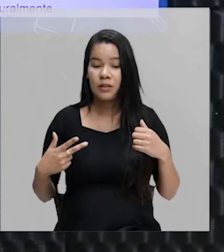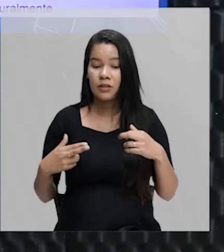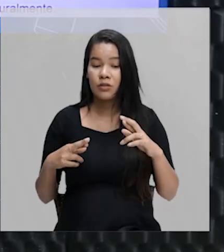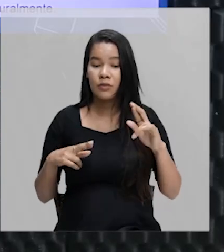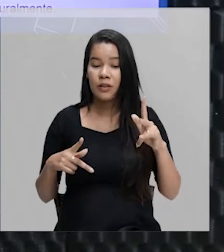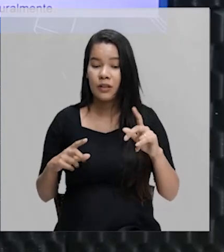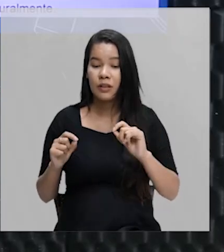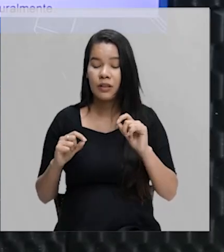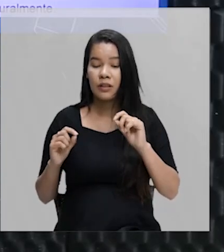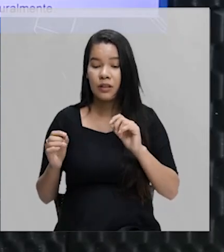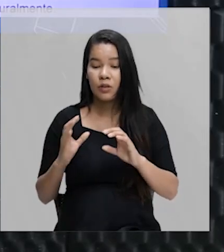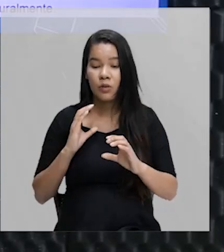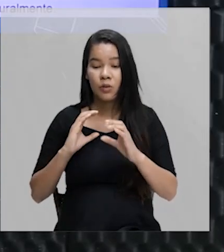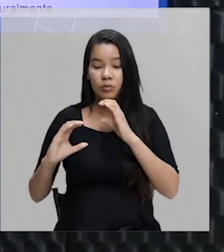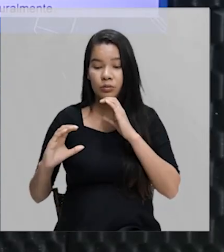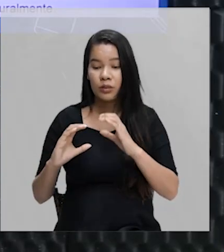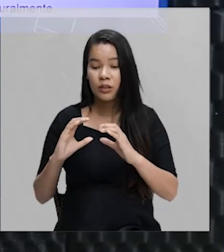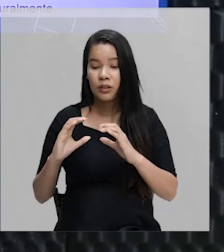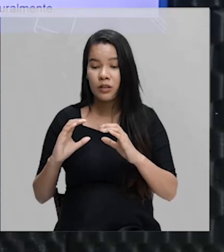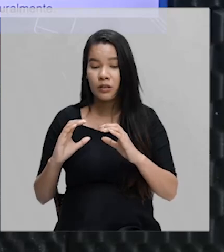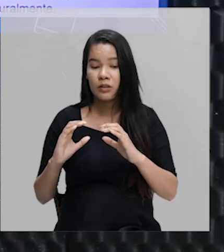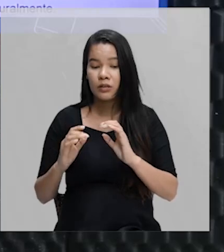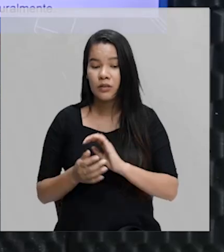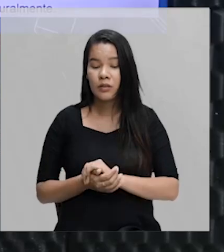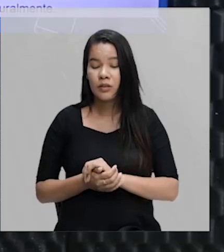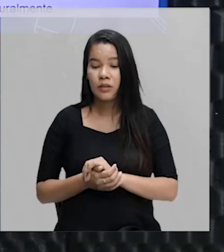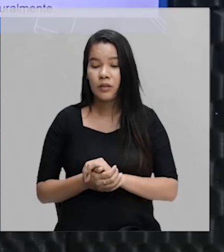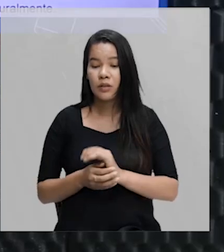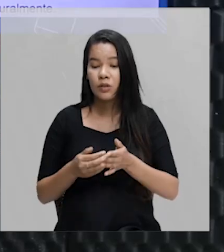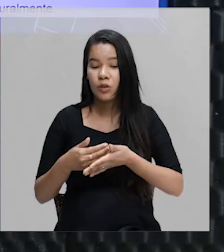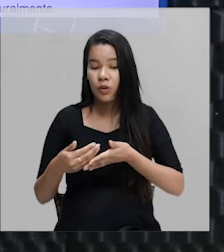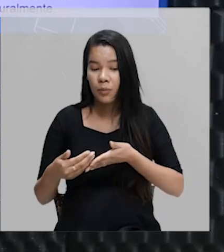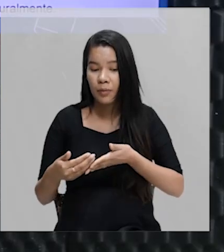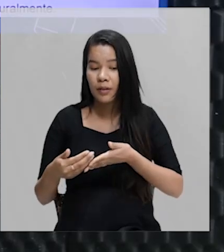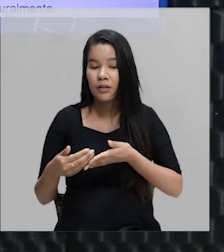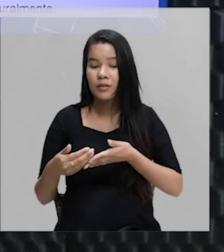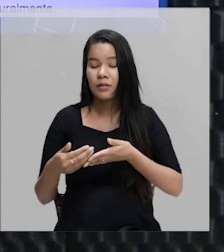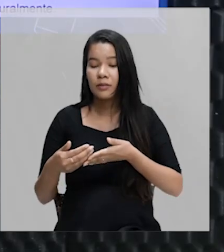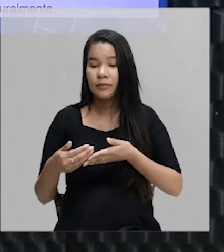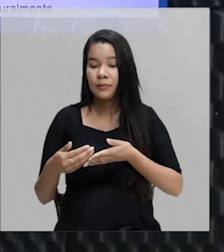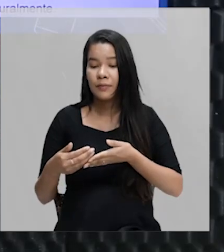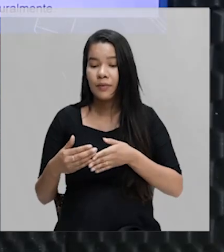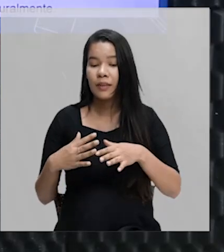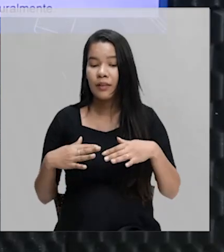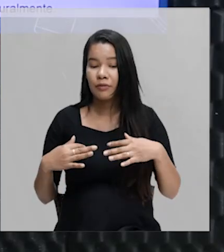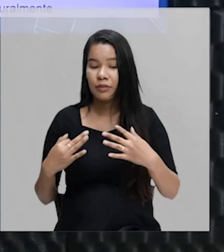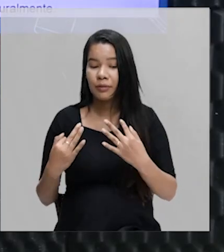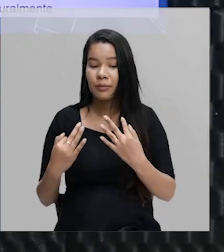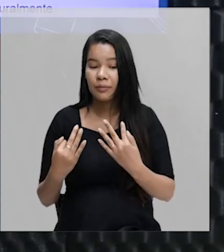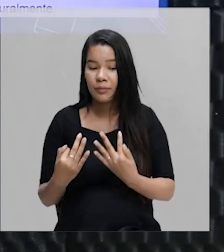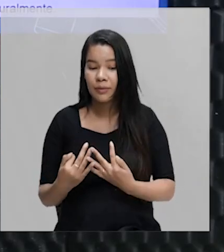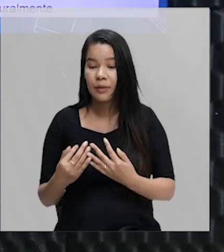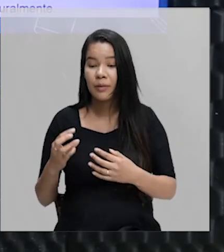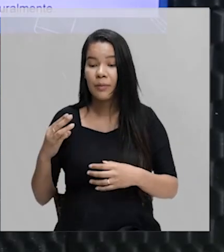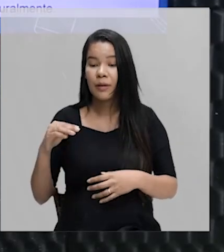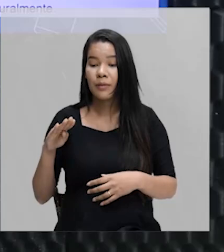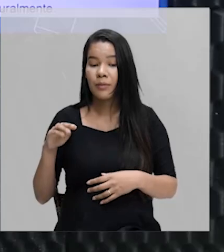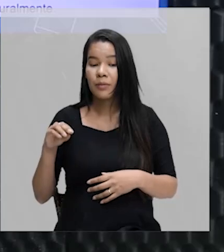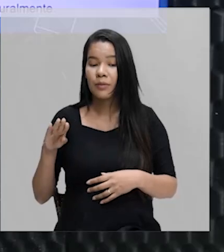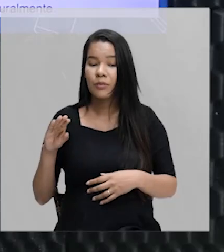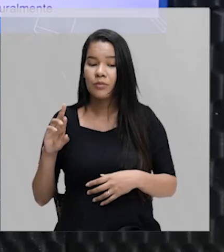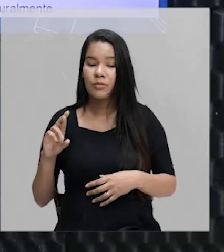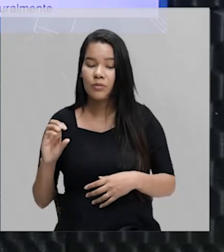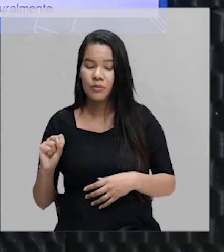entram em contato e seus membros passam a cruzar-se livremente, as diferenças raciais tendem